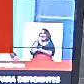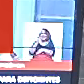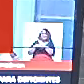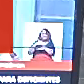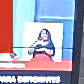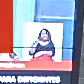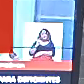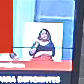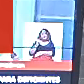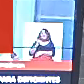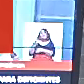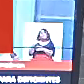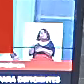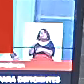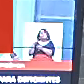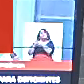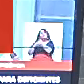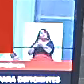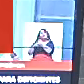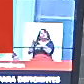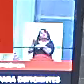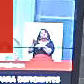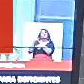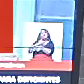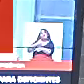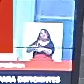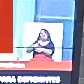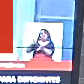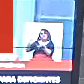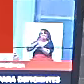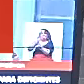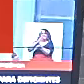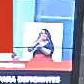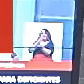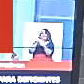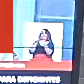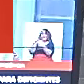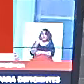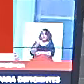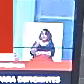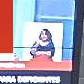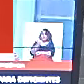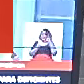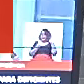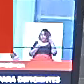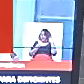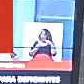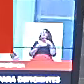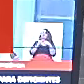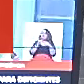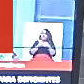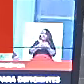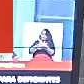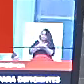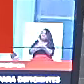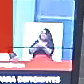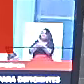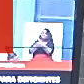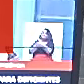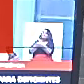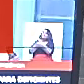do governo para dar essa canetada. Mas no que nos confere, no que nos cabe, nós vamos fazer o nosso máximo